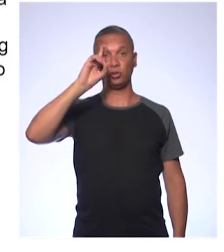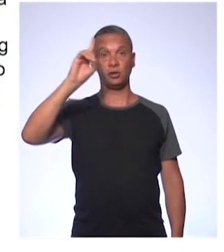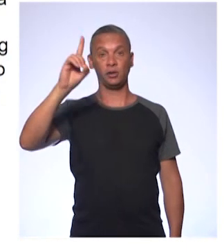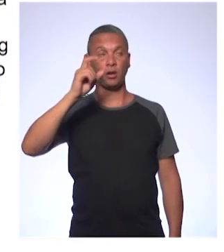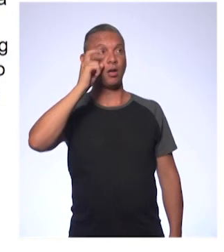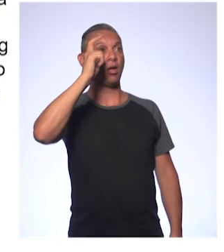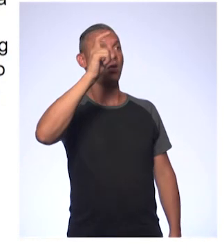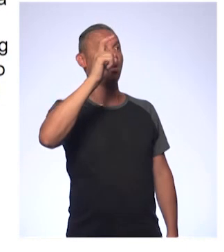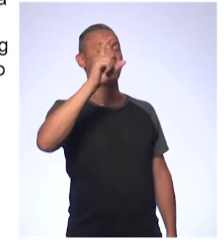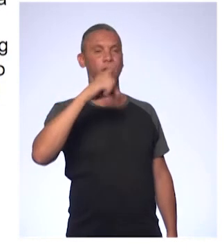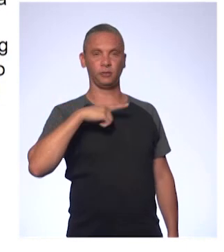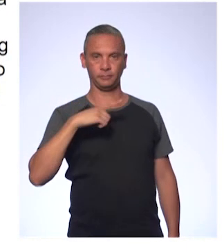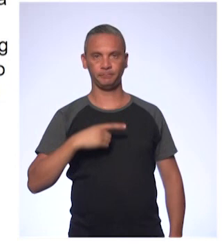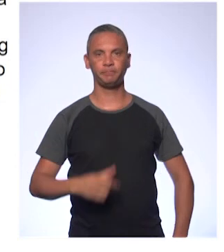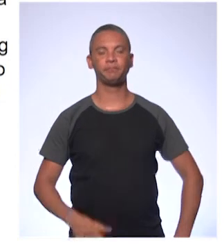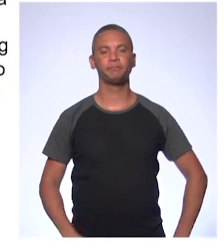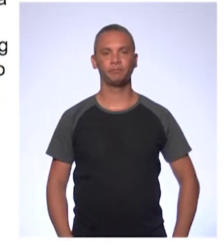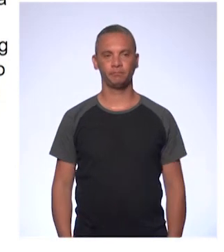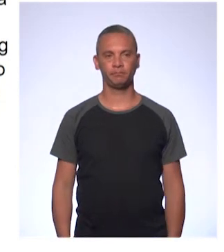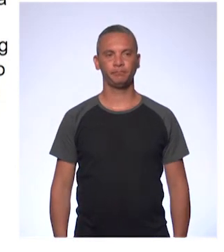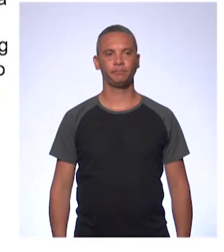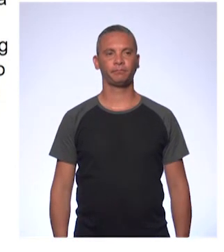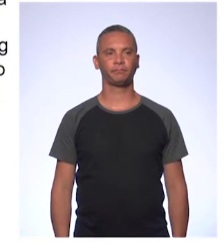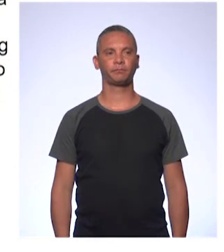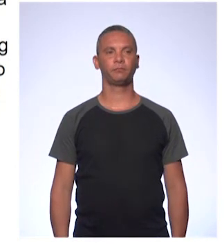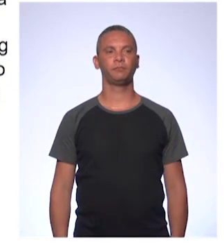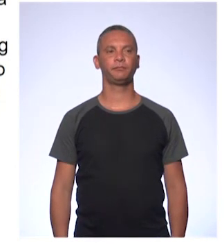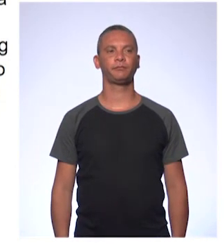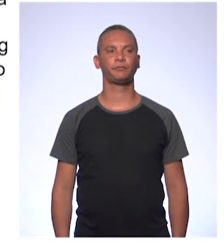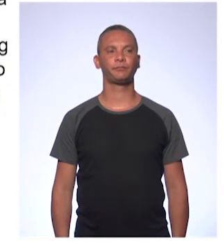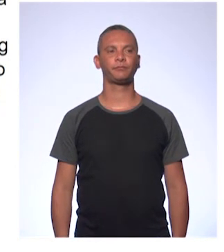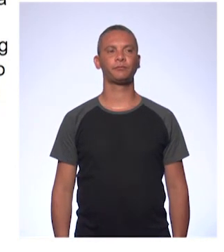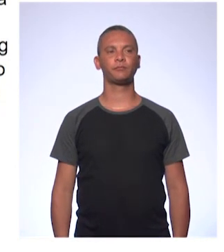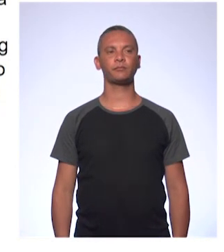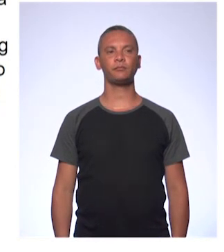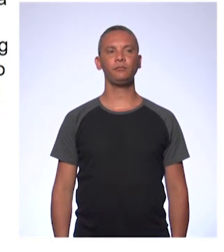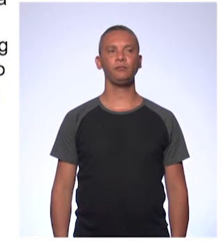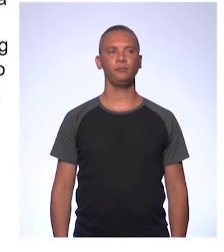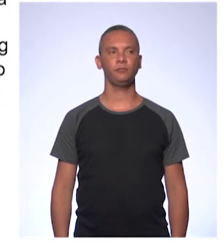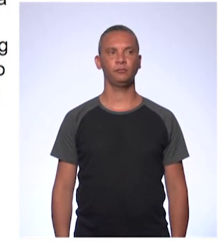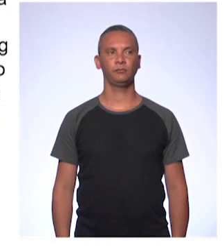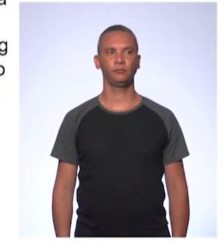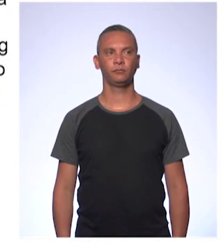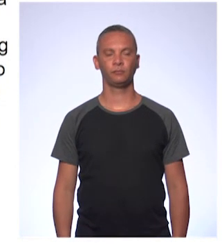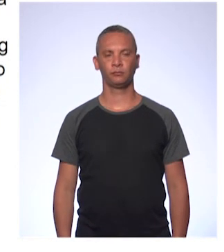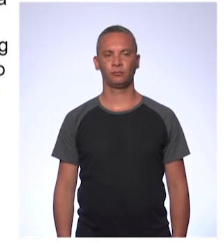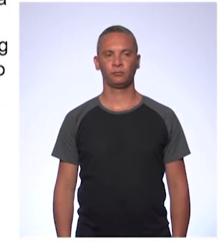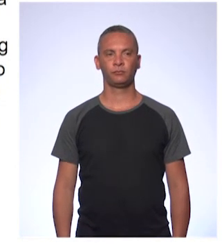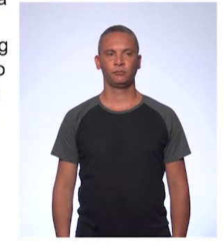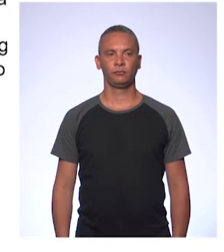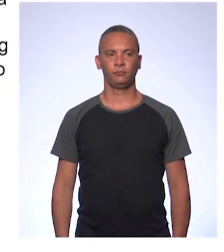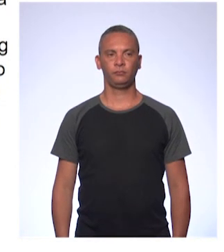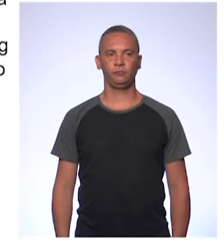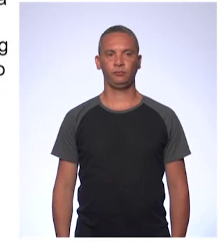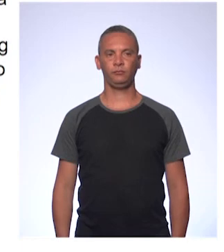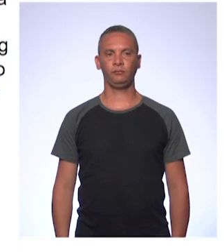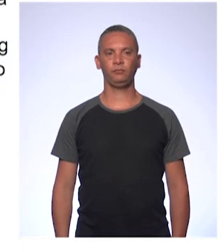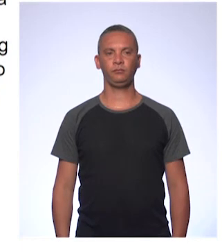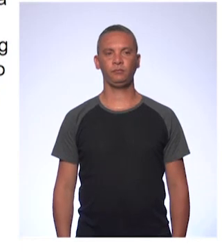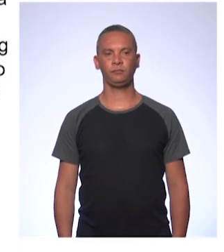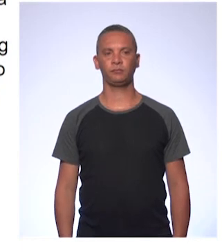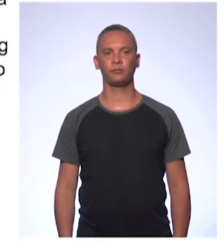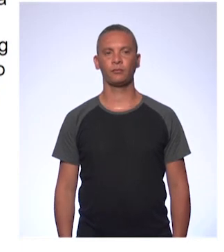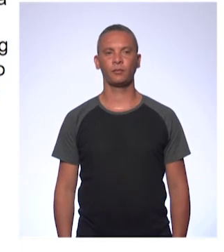dias, né? E isso é precisamente o que ha conseguido